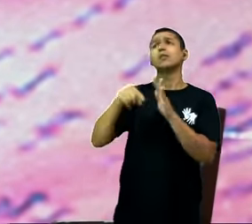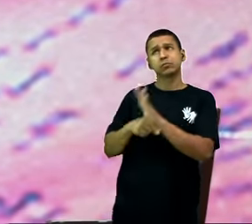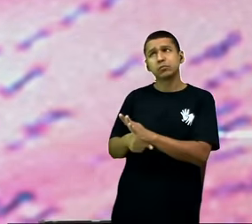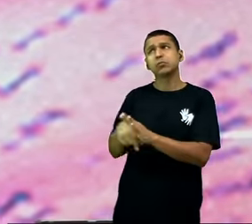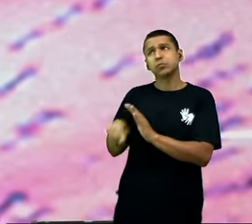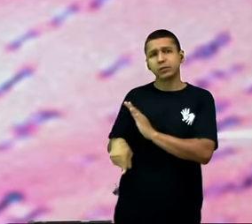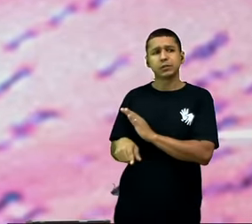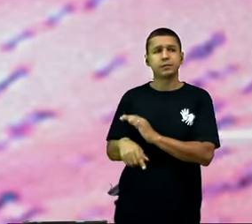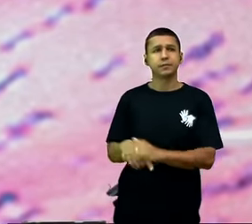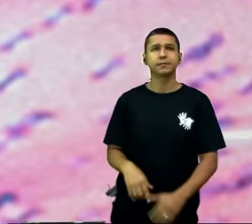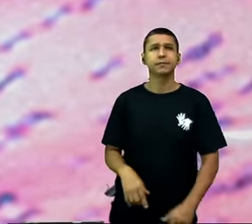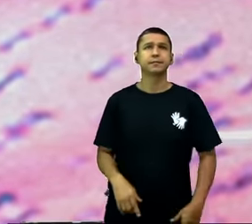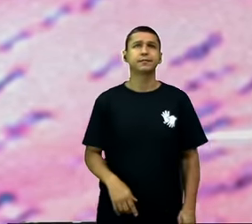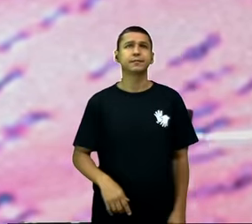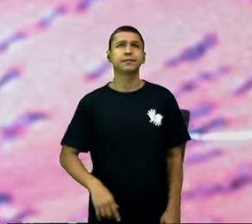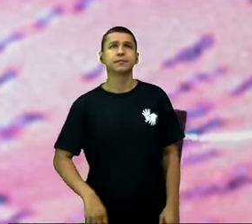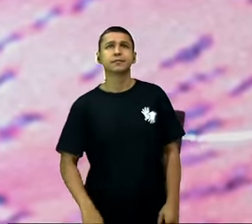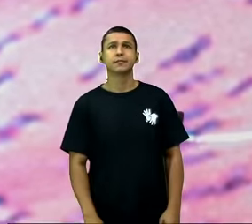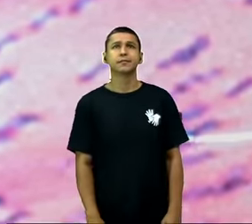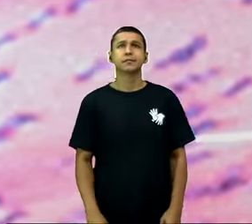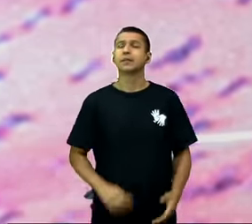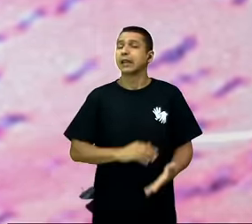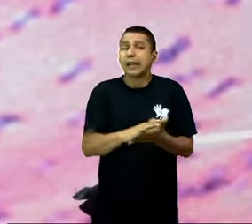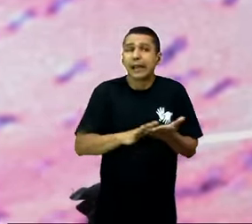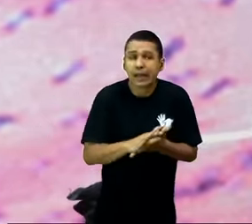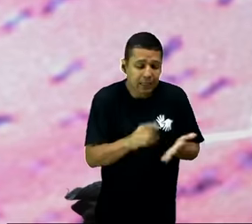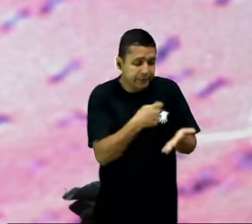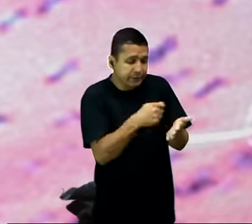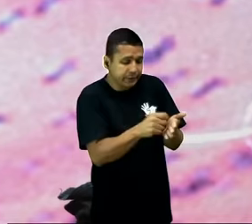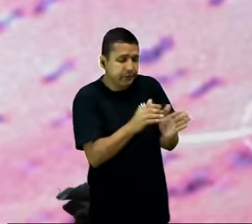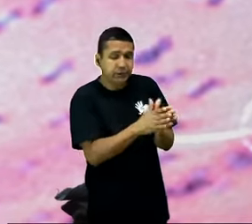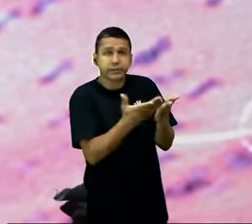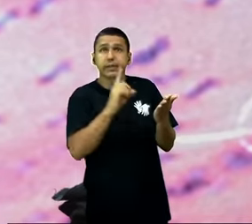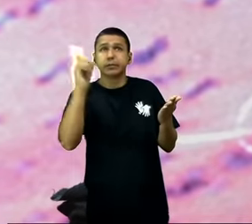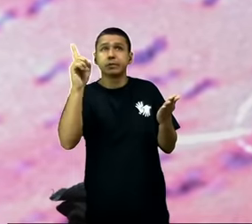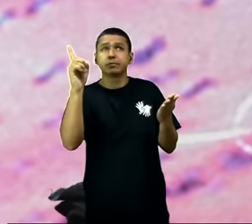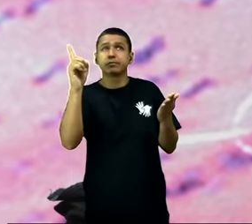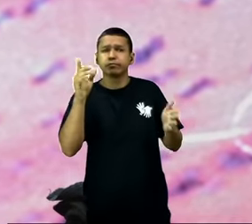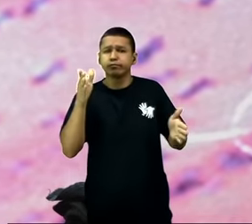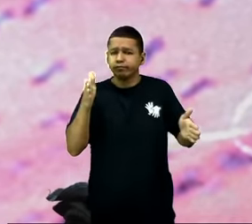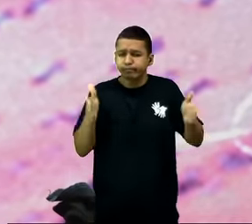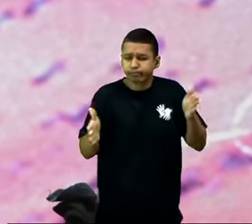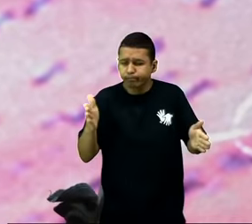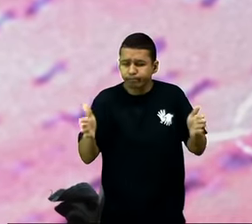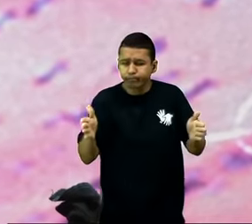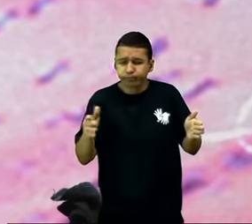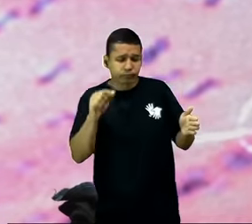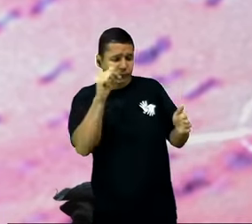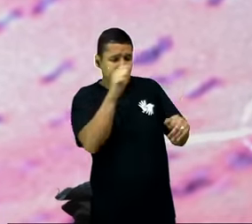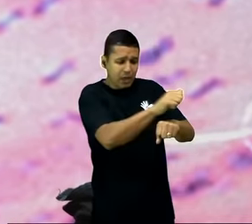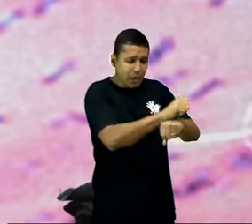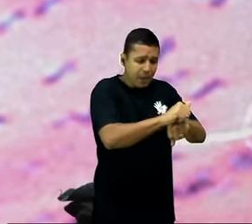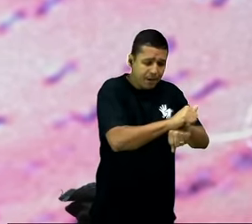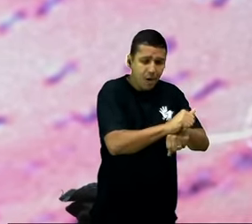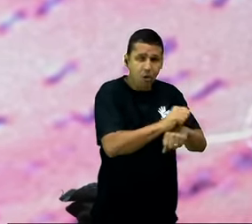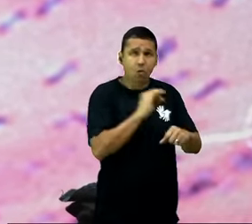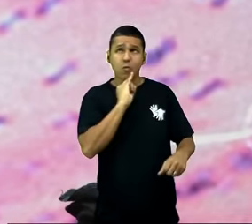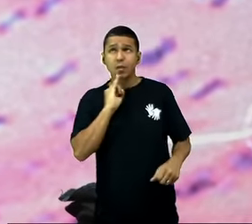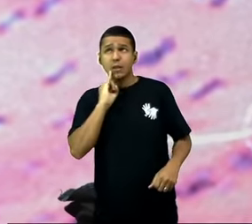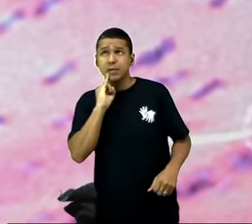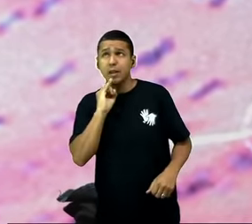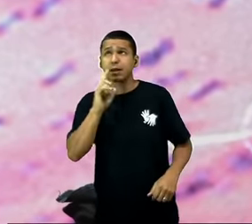Não tem nada descrito na Bíblia sobre Abraão, Isaac e Deus,